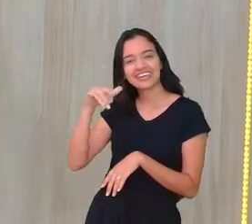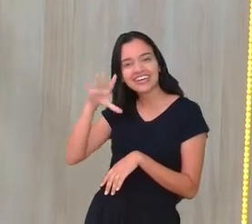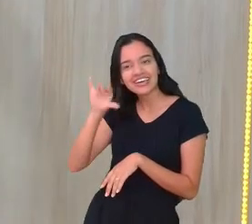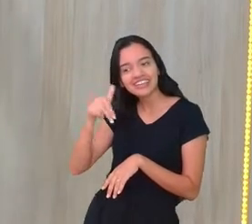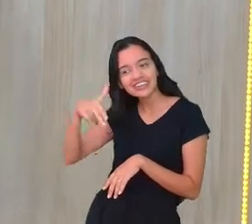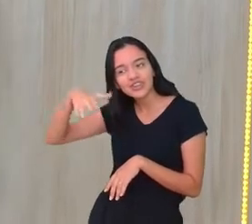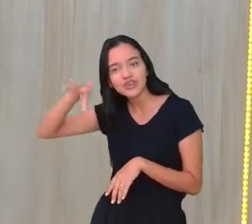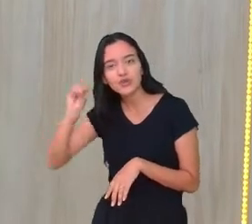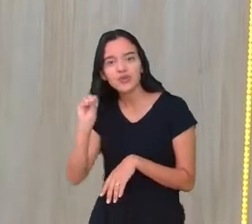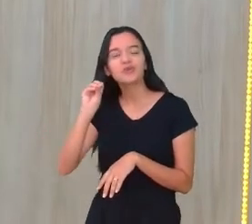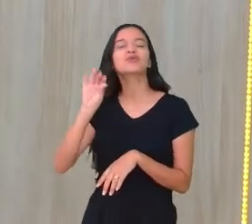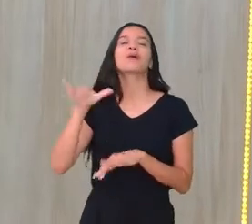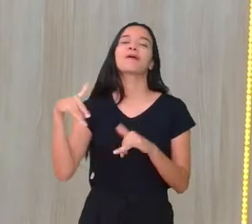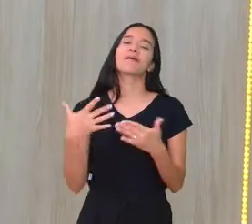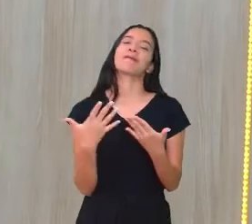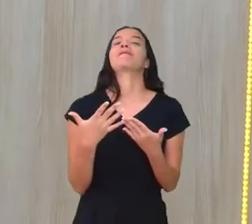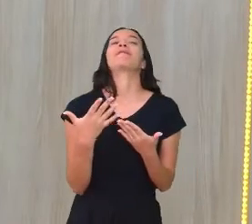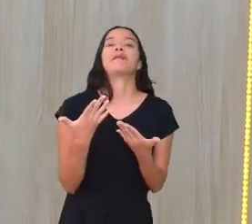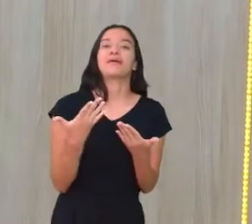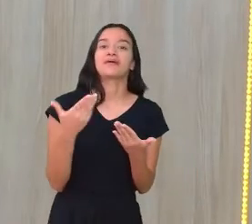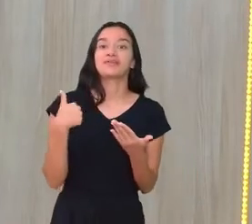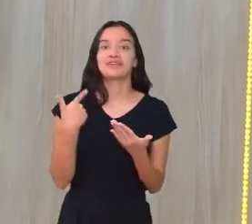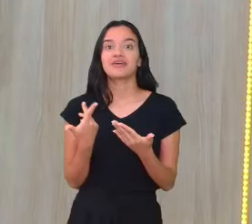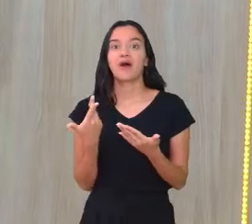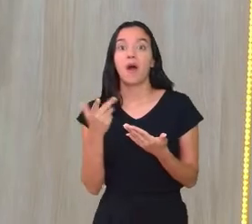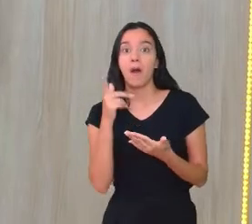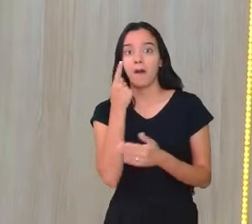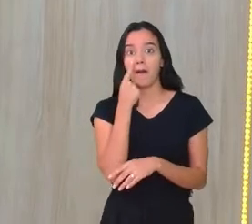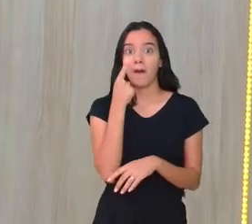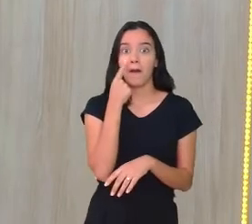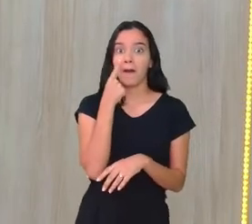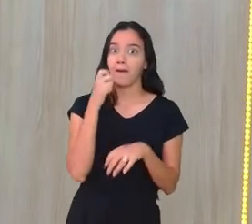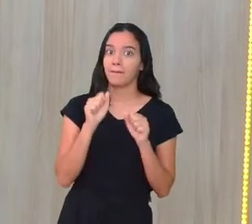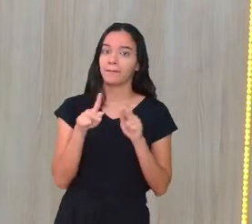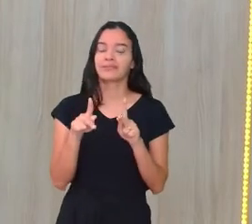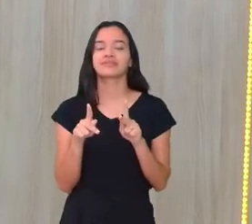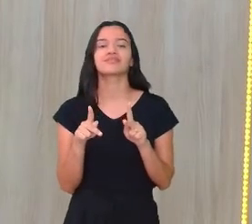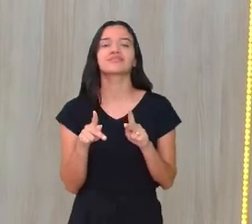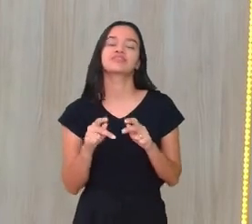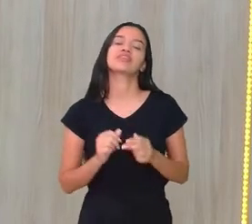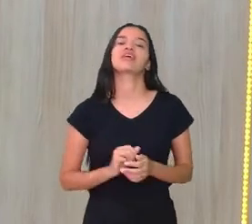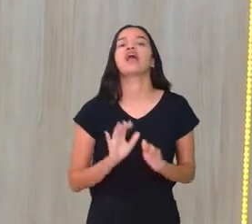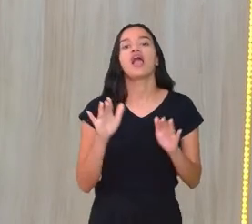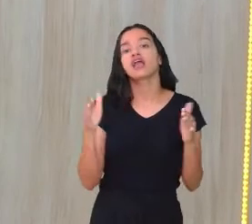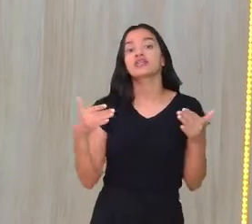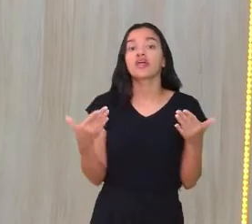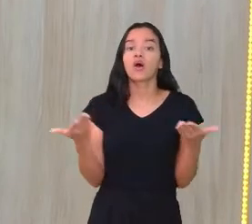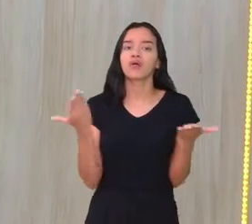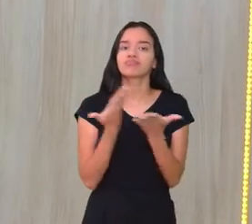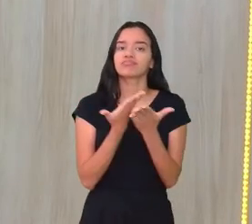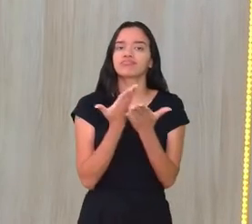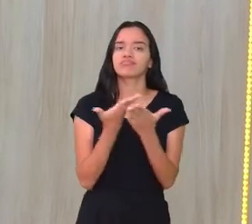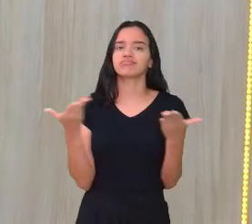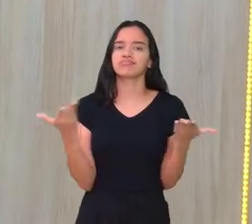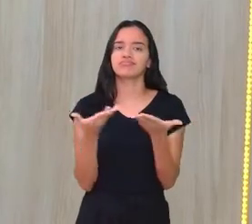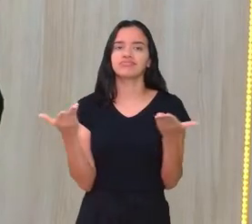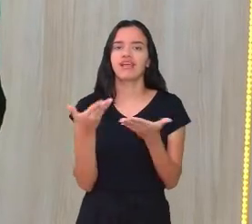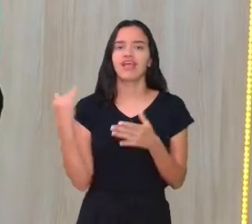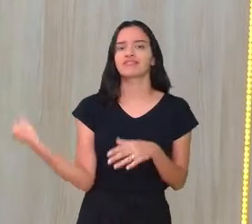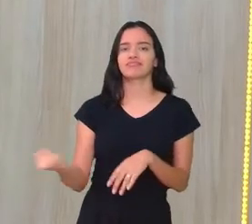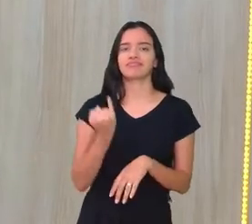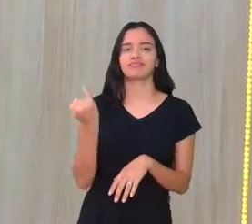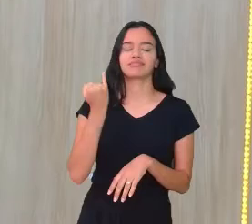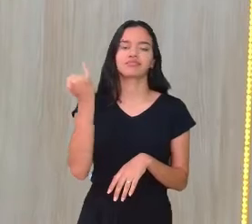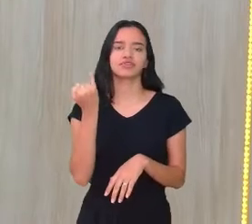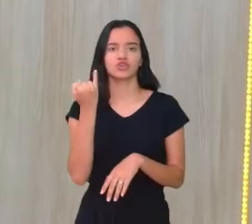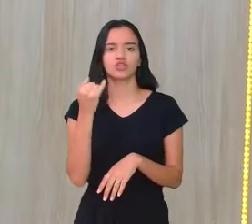de Ricardo aí, mas ele se intitula Ricardinho, então é assim que vai, beleza? Ó, então a aula de hoje é muito